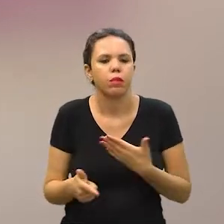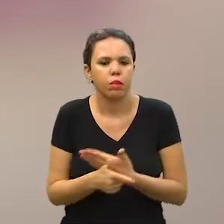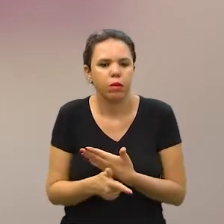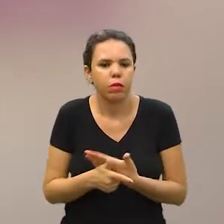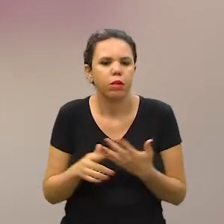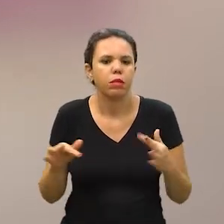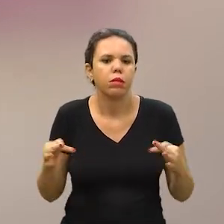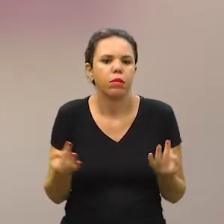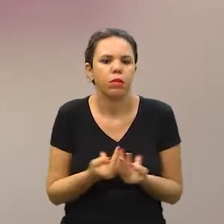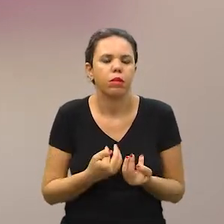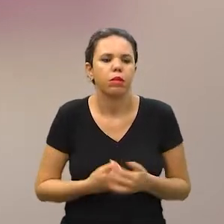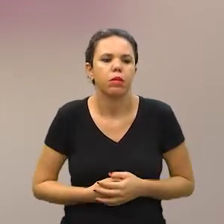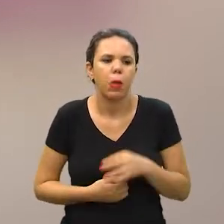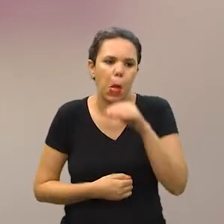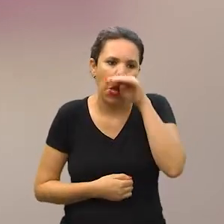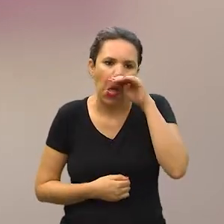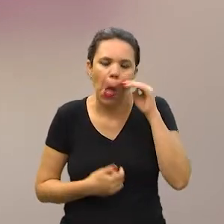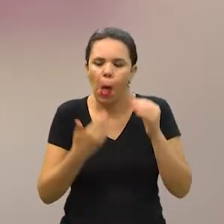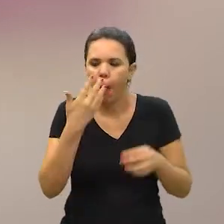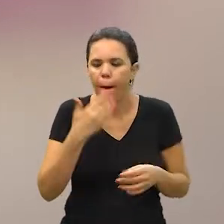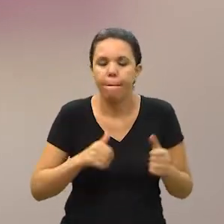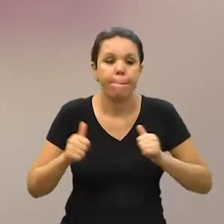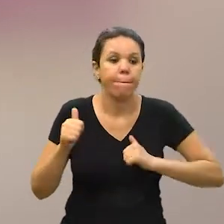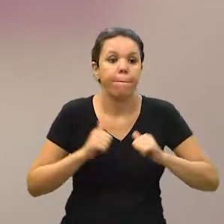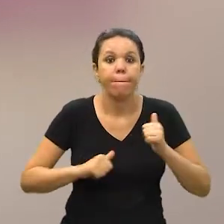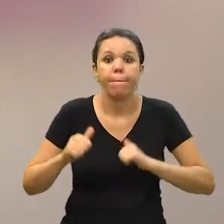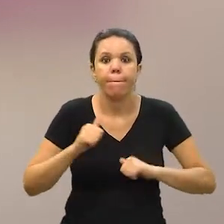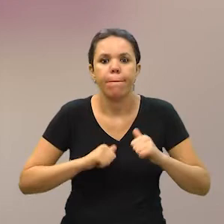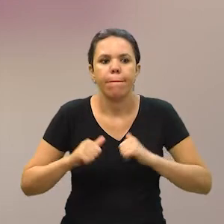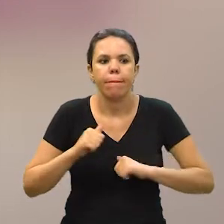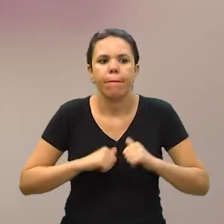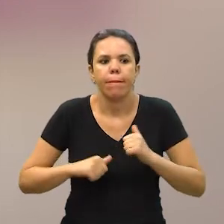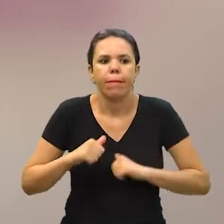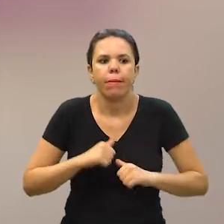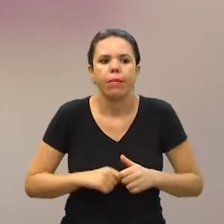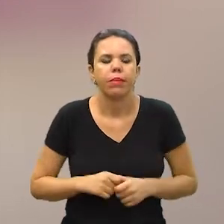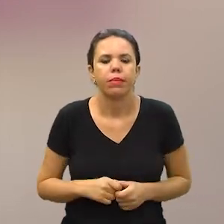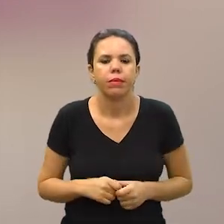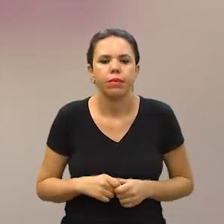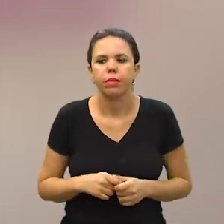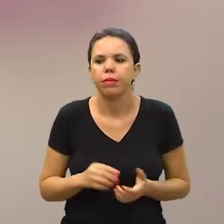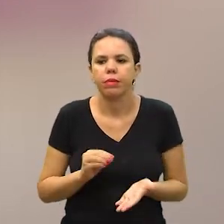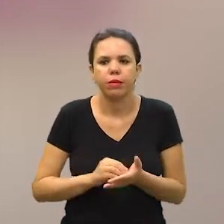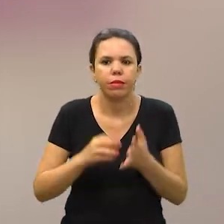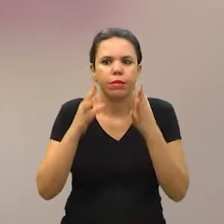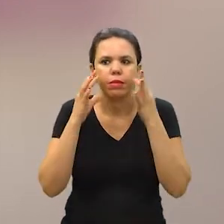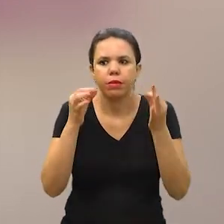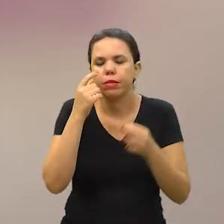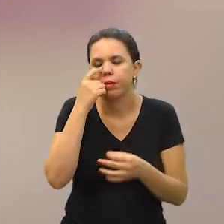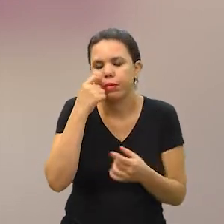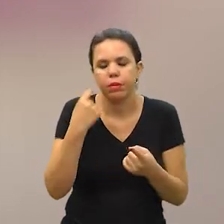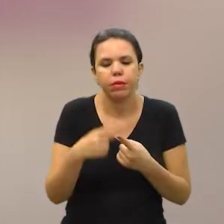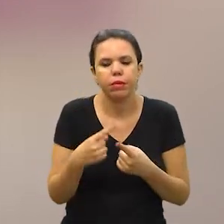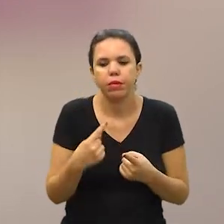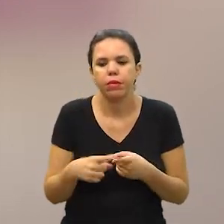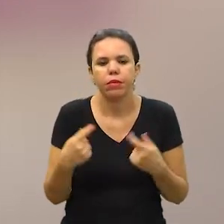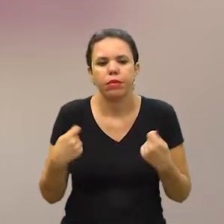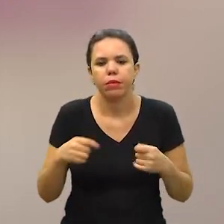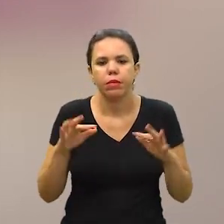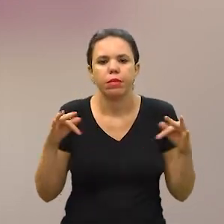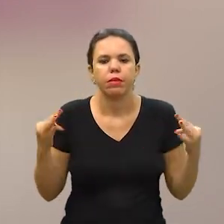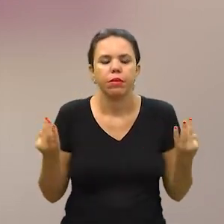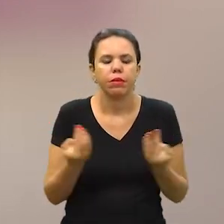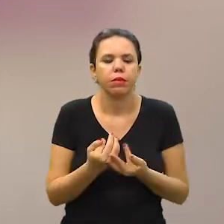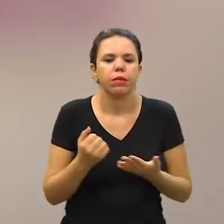papel da família em tudo isso, seja para criança hiperativa, seja para criança mais desatenta, né? Porque assim, a gente precisa